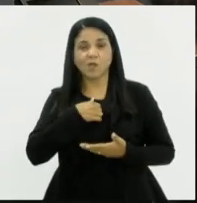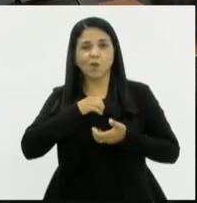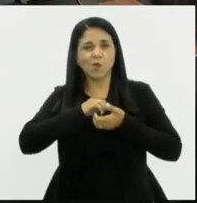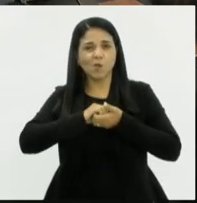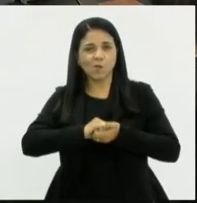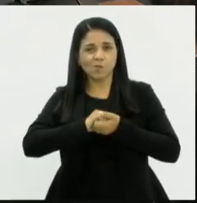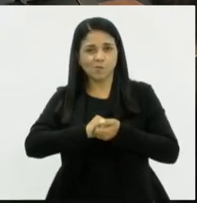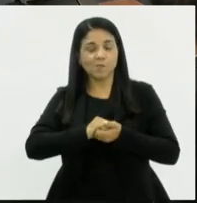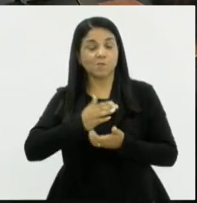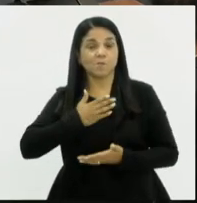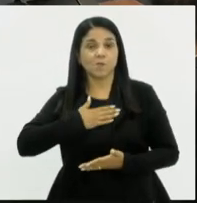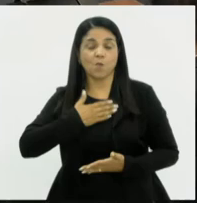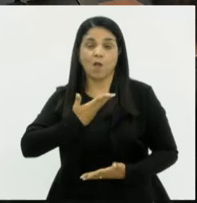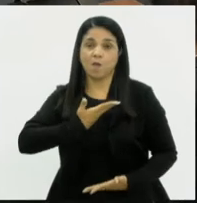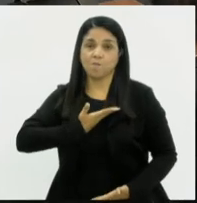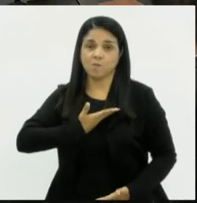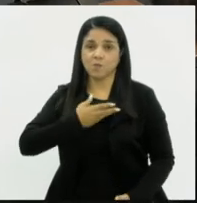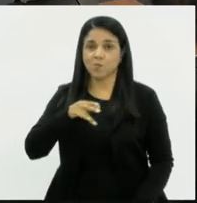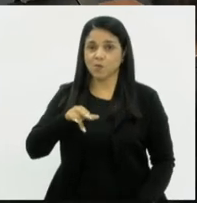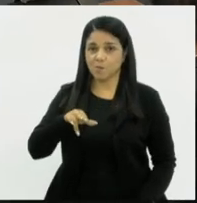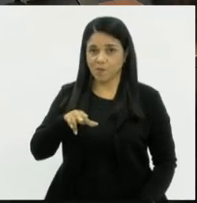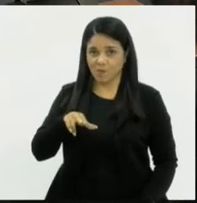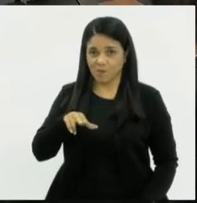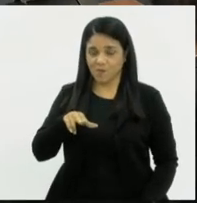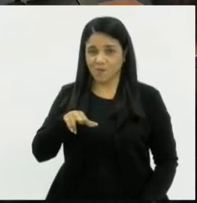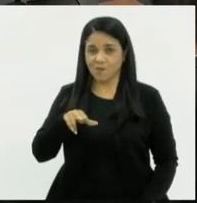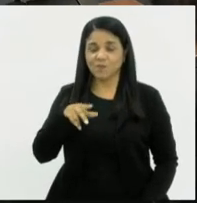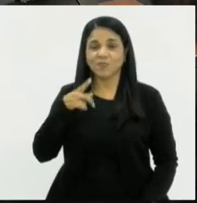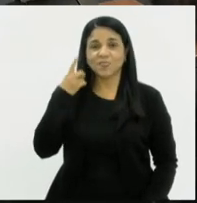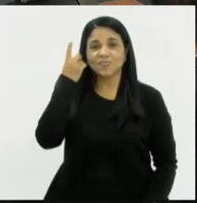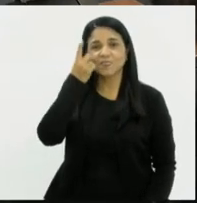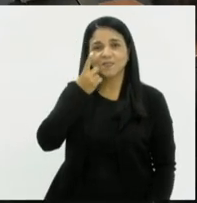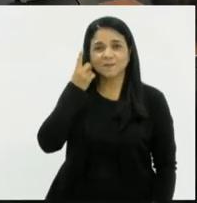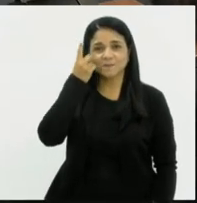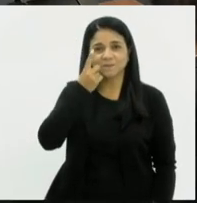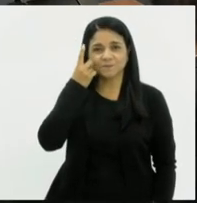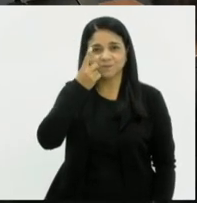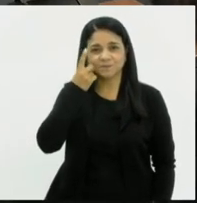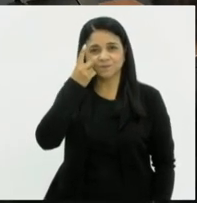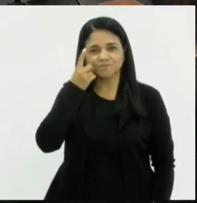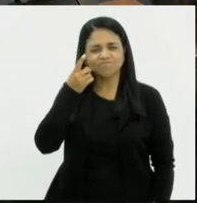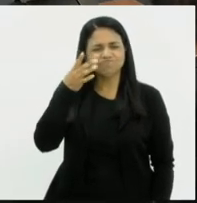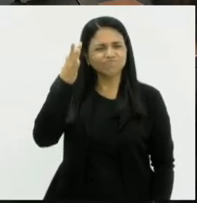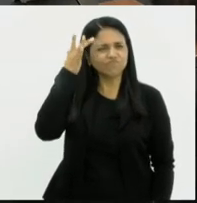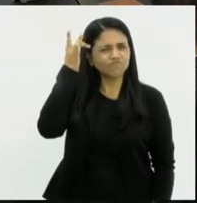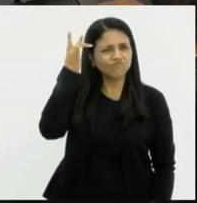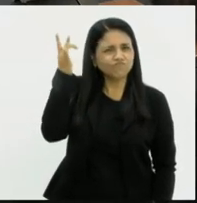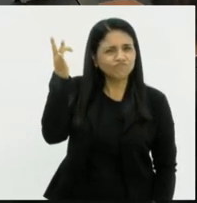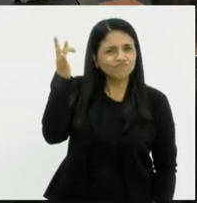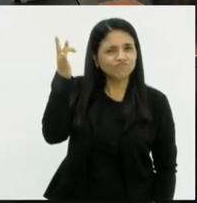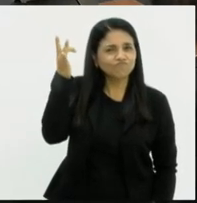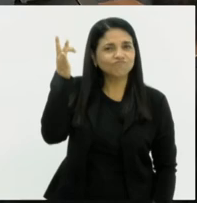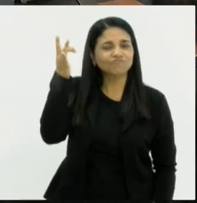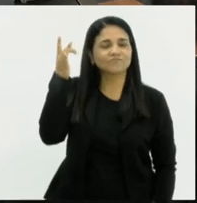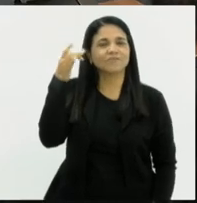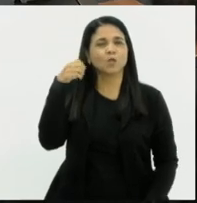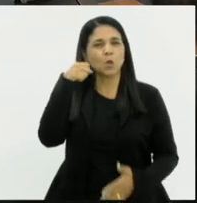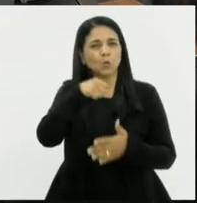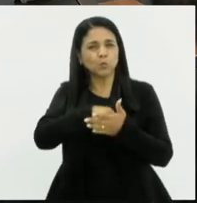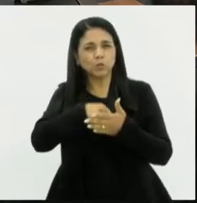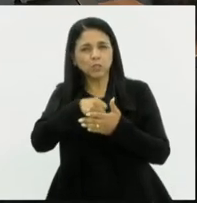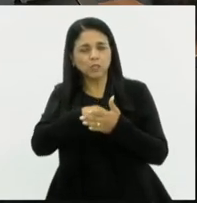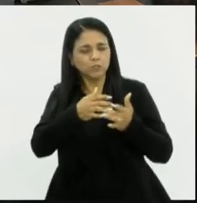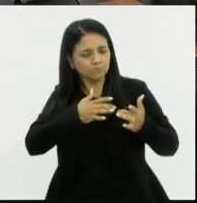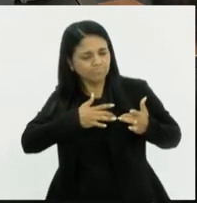meu querido irmão, esse deputado que está conosco dia a dia e que muito